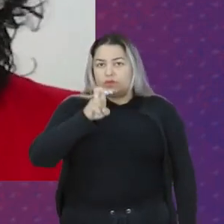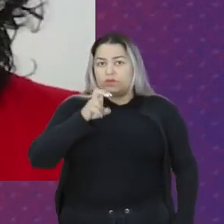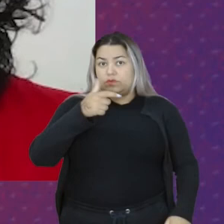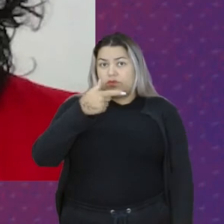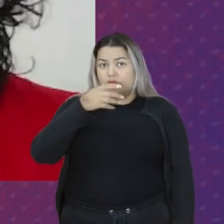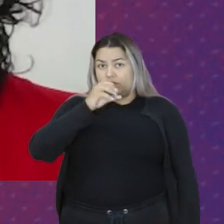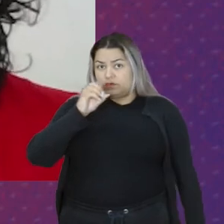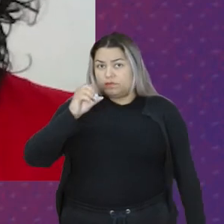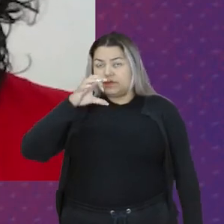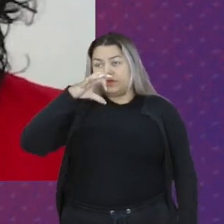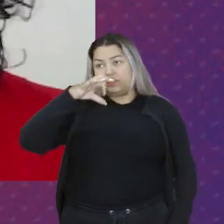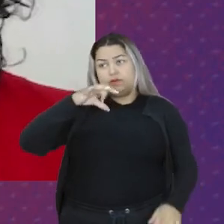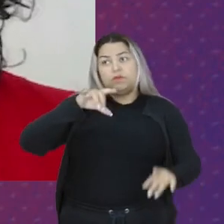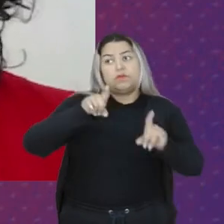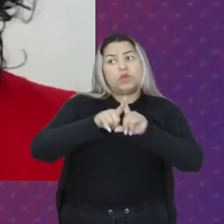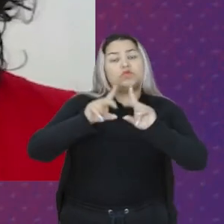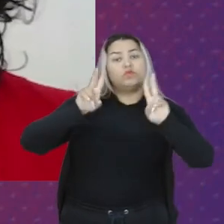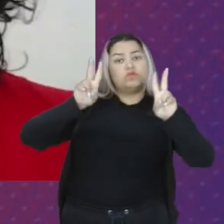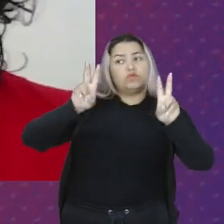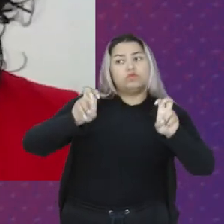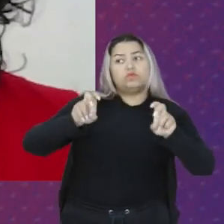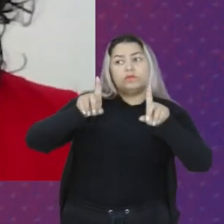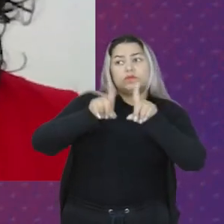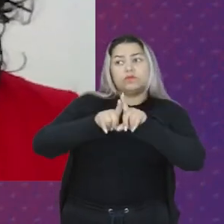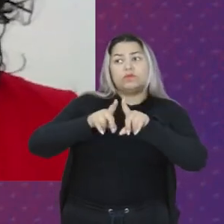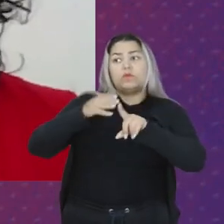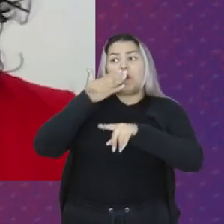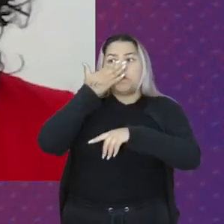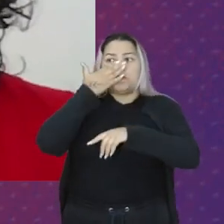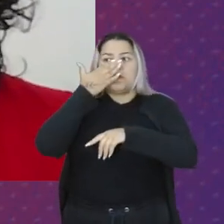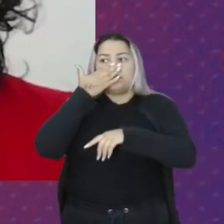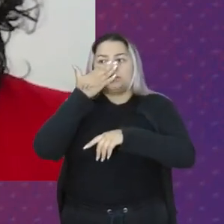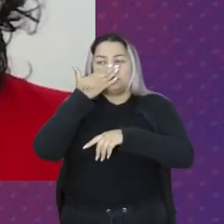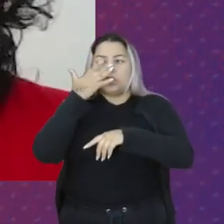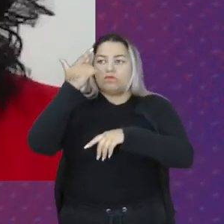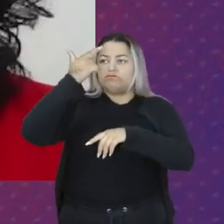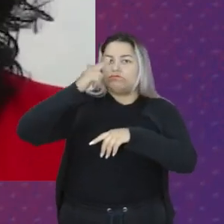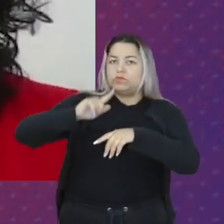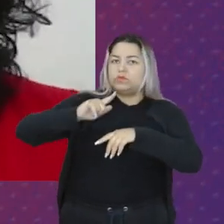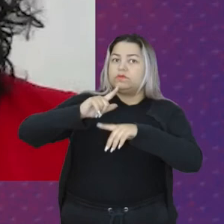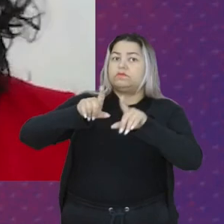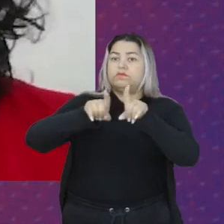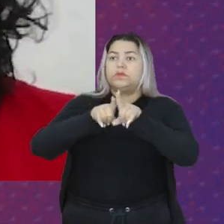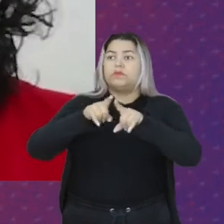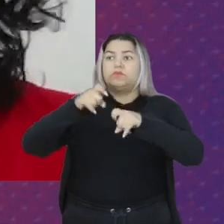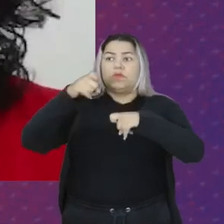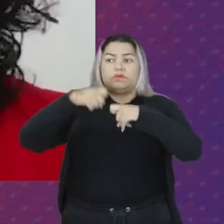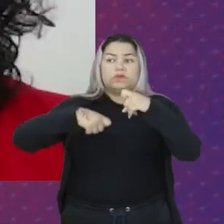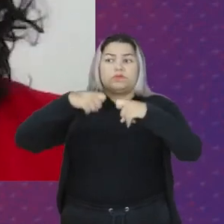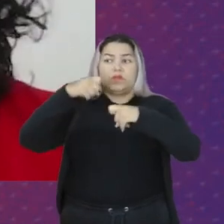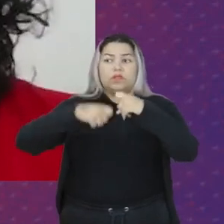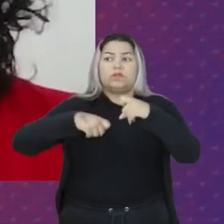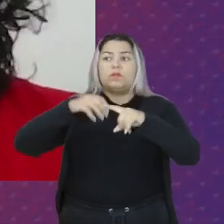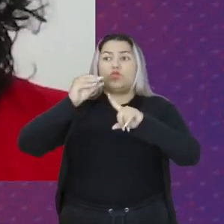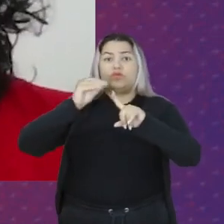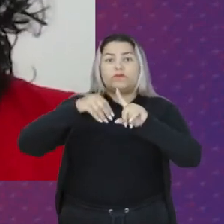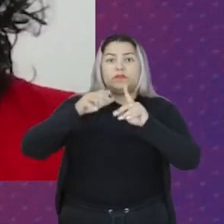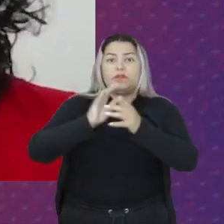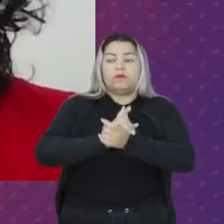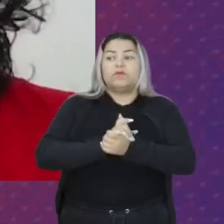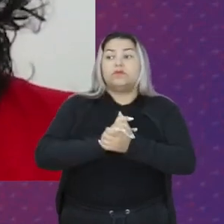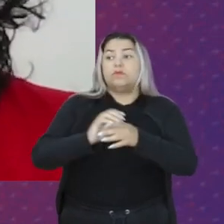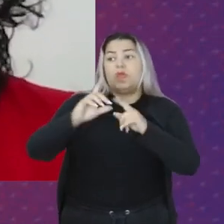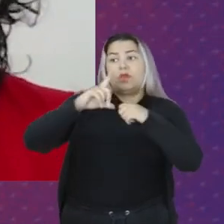2009, trata sobre o favorecimento da prostituição ou outra forma de exploração sexual de vulnerável.